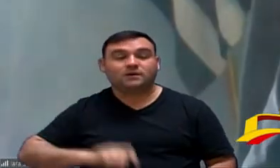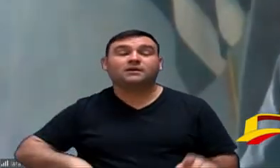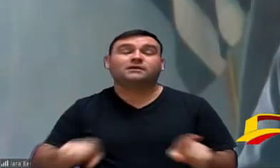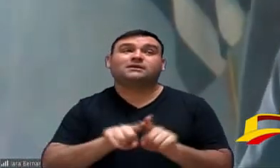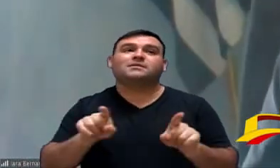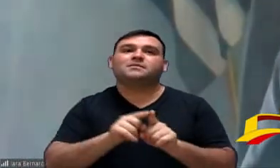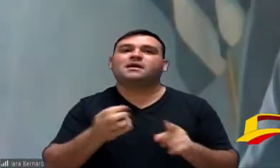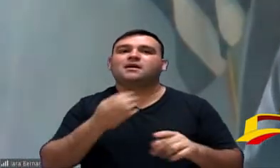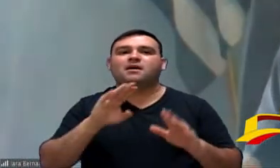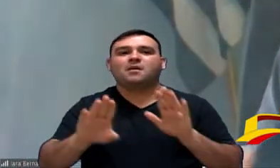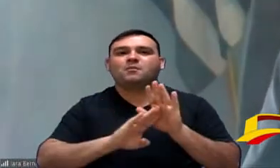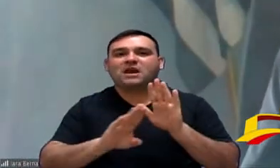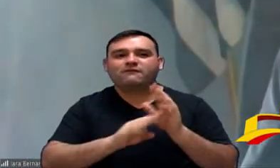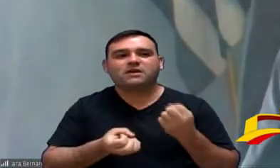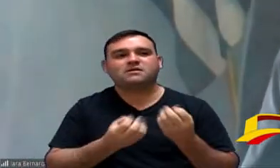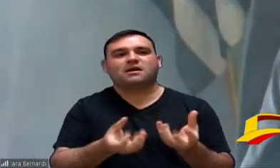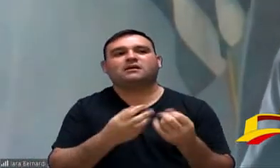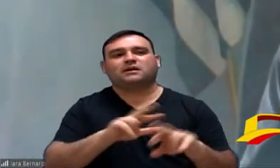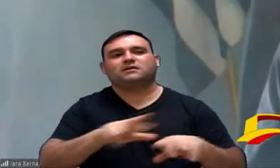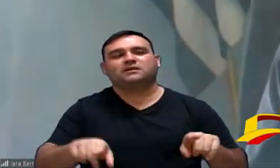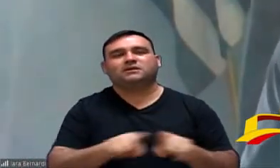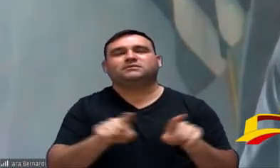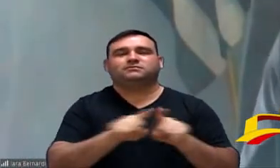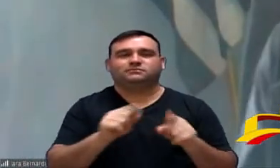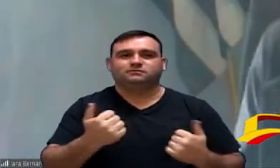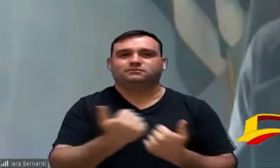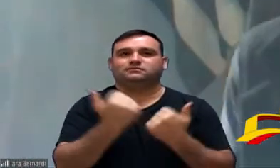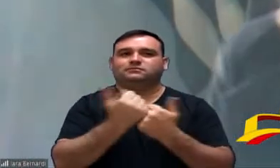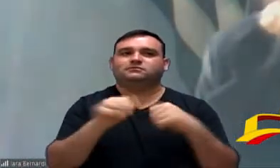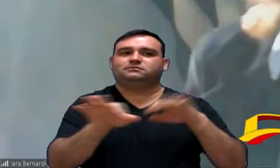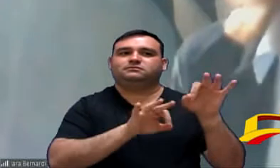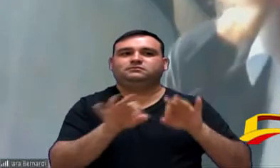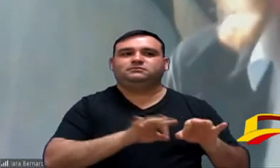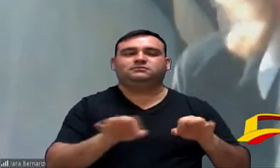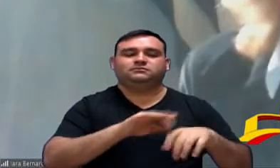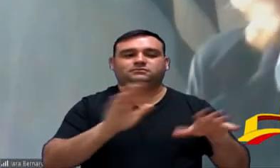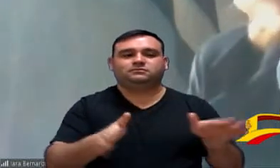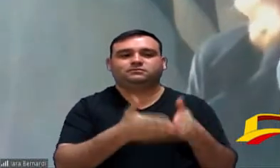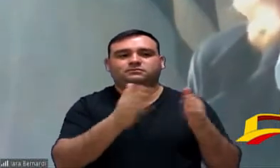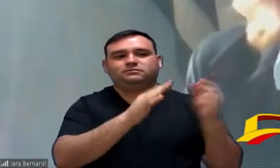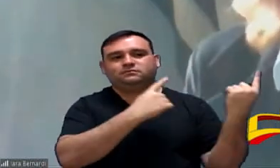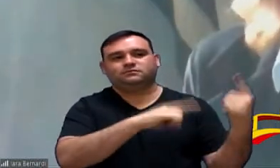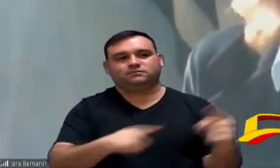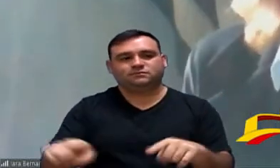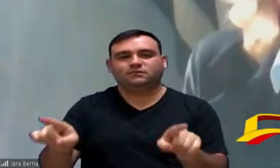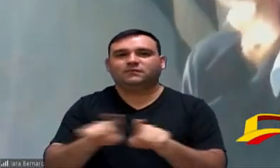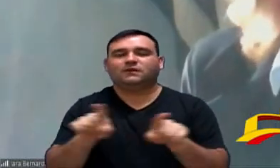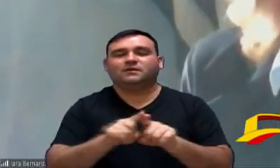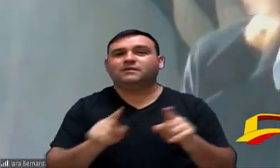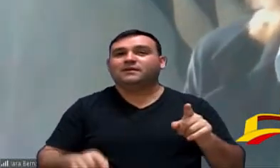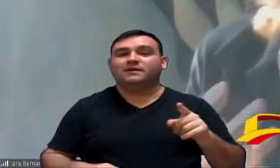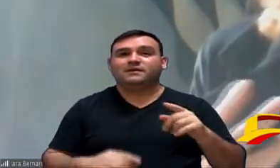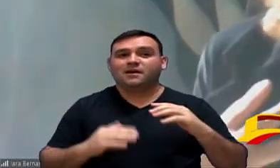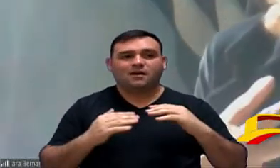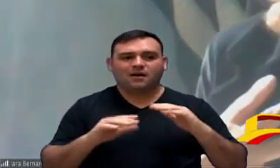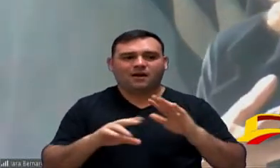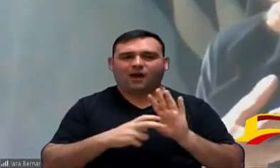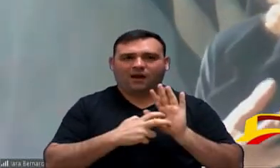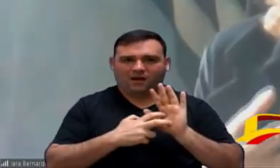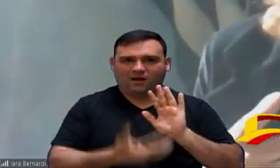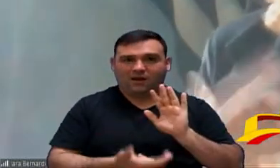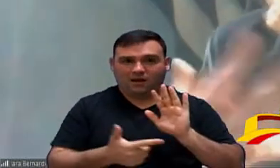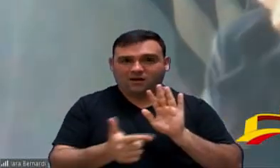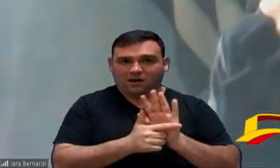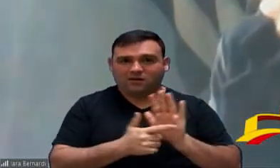benefícios eventuais dos serviços, os programas de assistência, os projetos de enfrentamento à pobreza. É inconstitucional que venha da